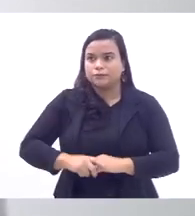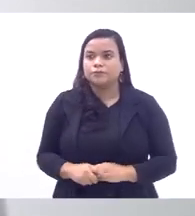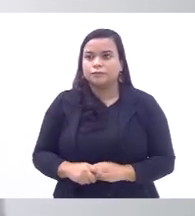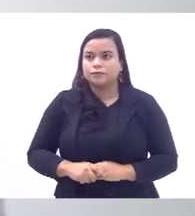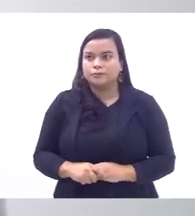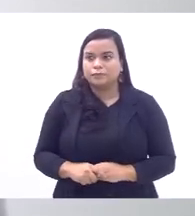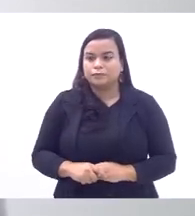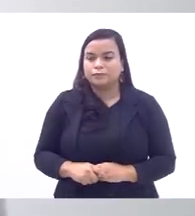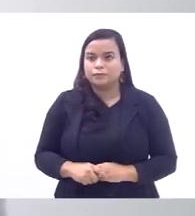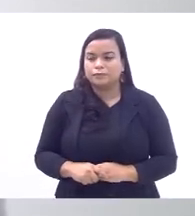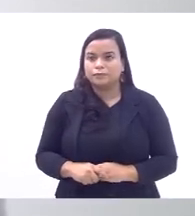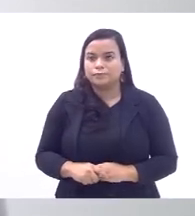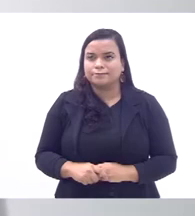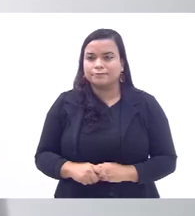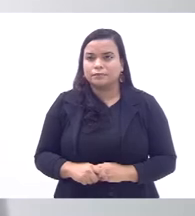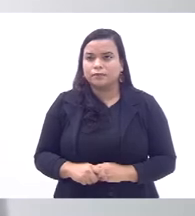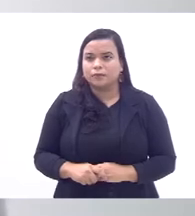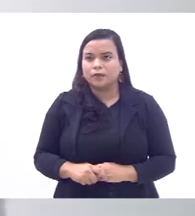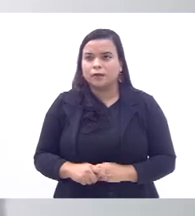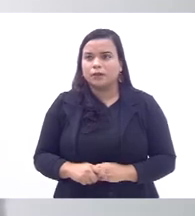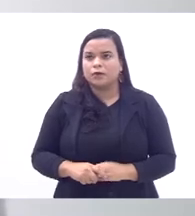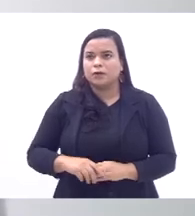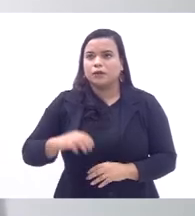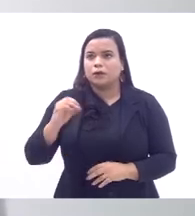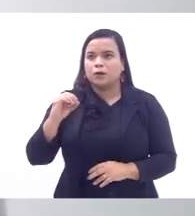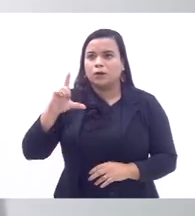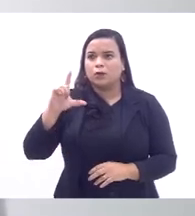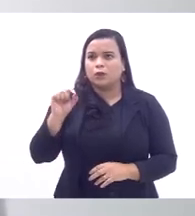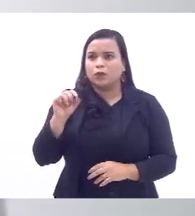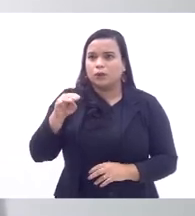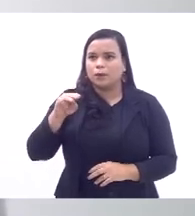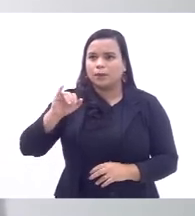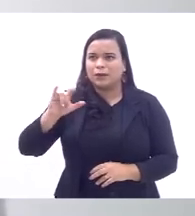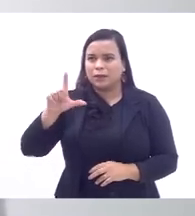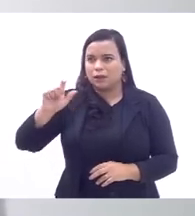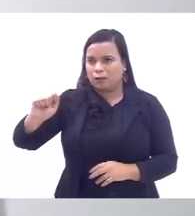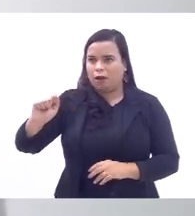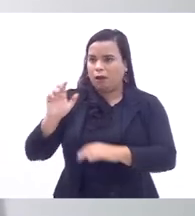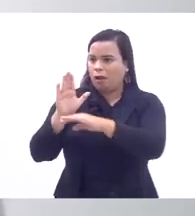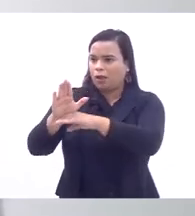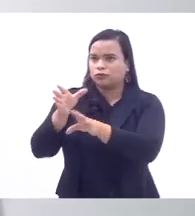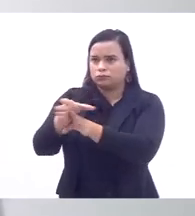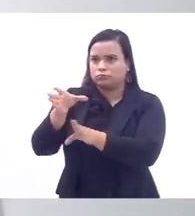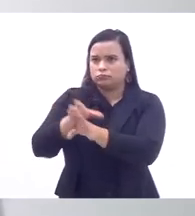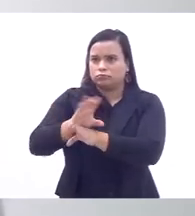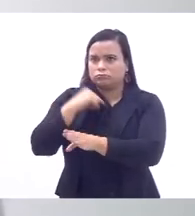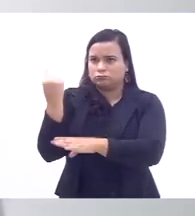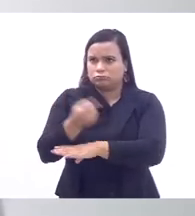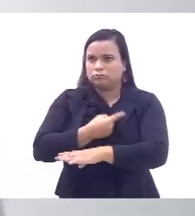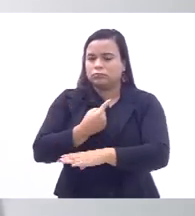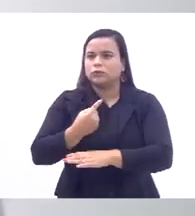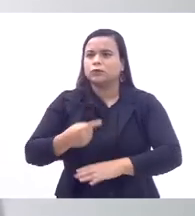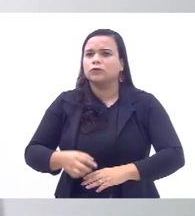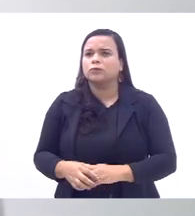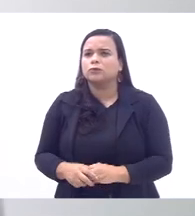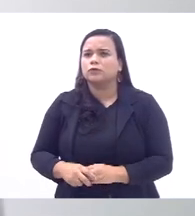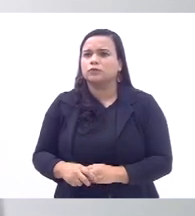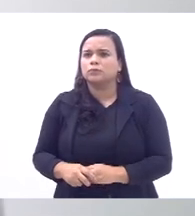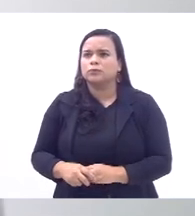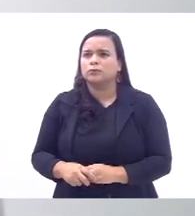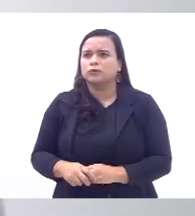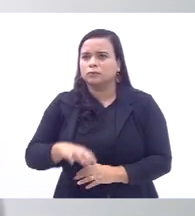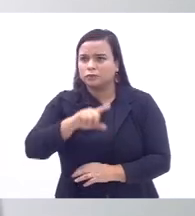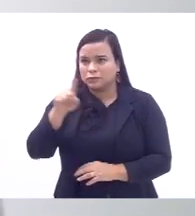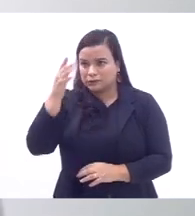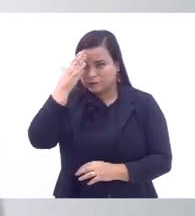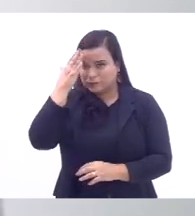Orumila atonisona ni Orumila guia a gente ti eyan ba ti ma sin se você sabe